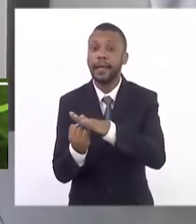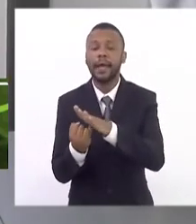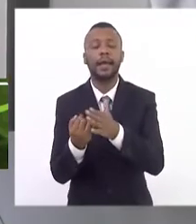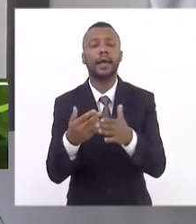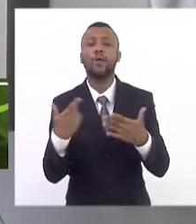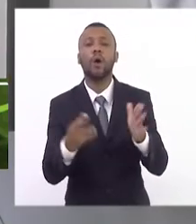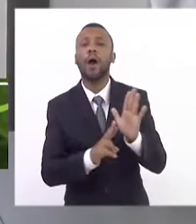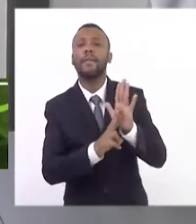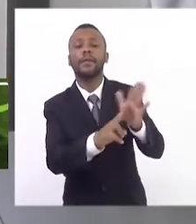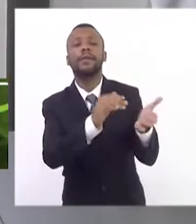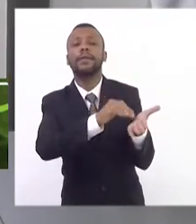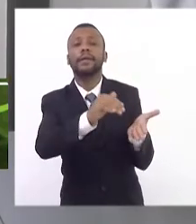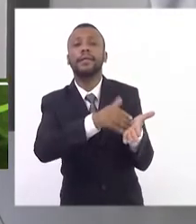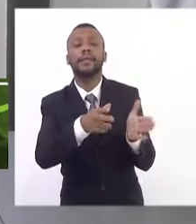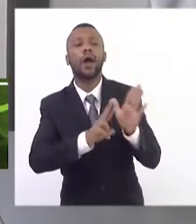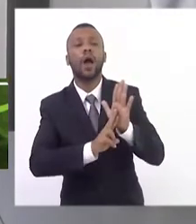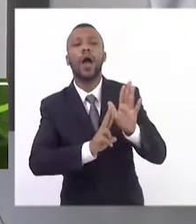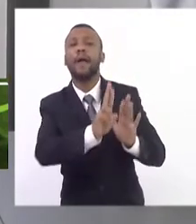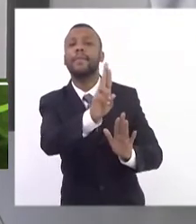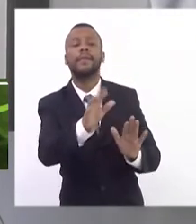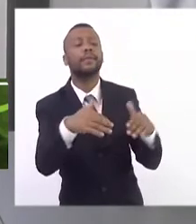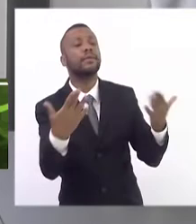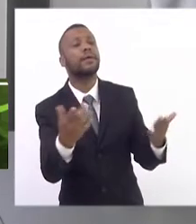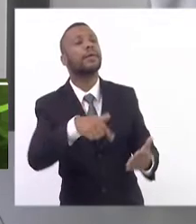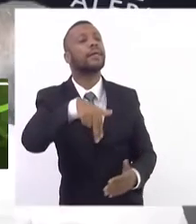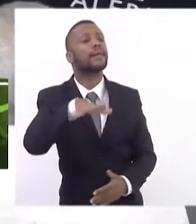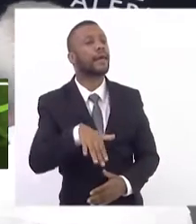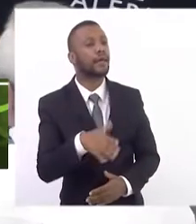secretaria? Bom dia.